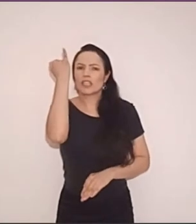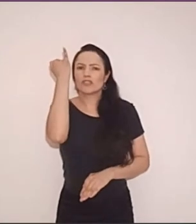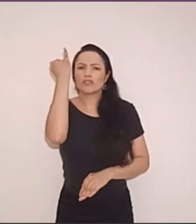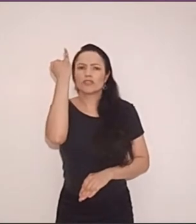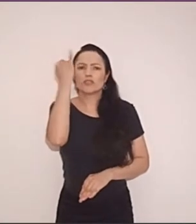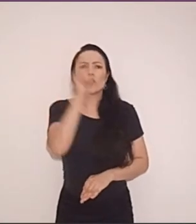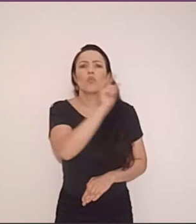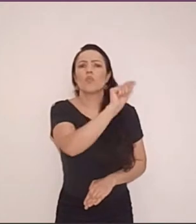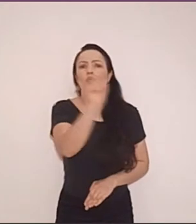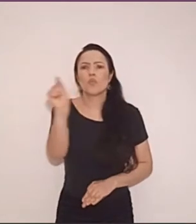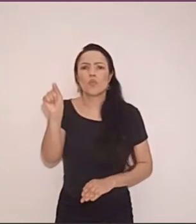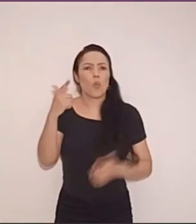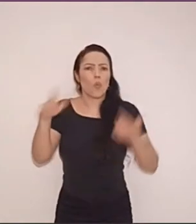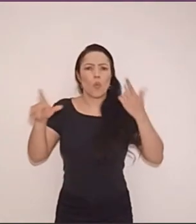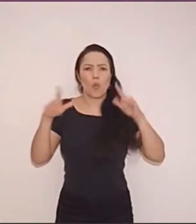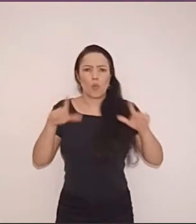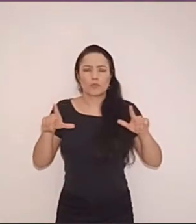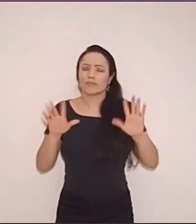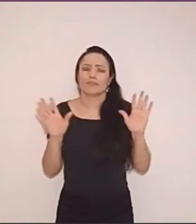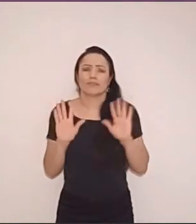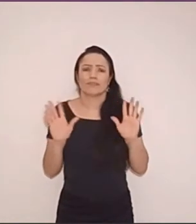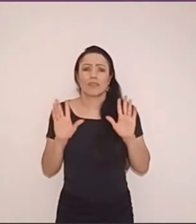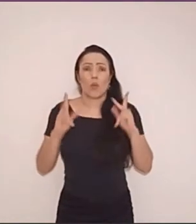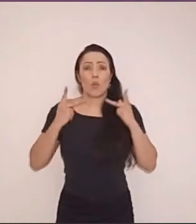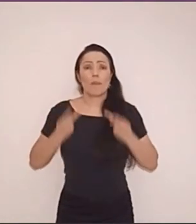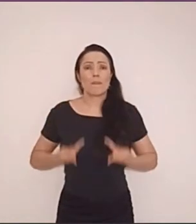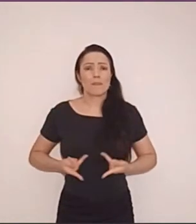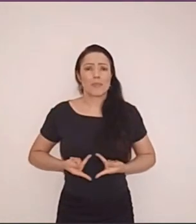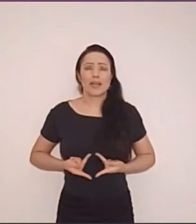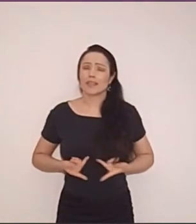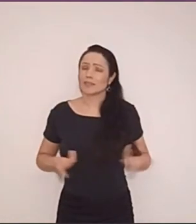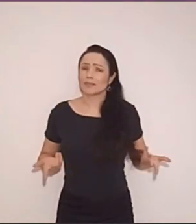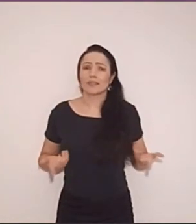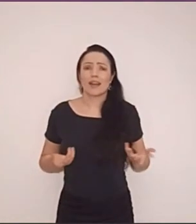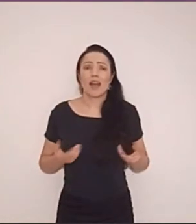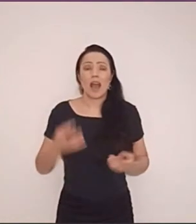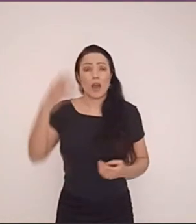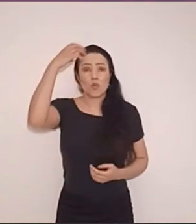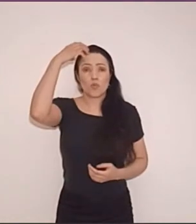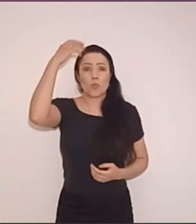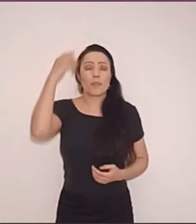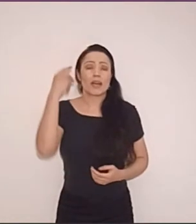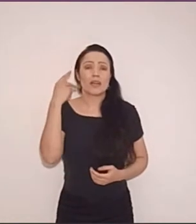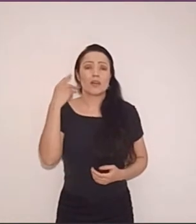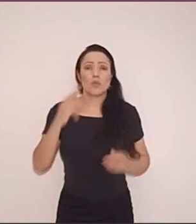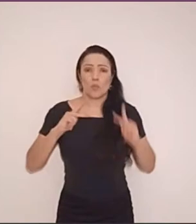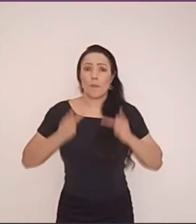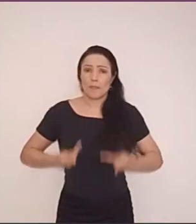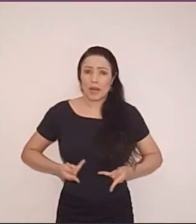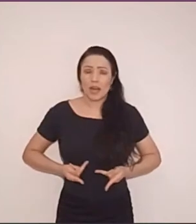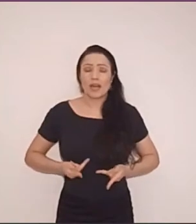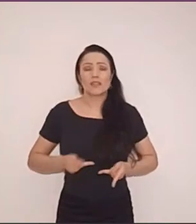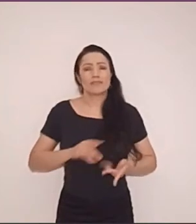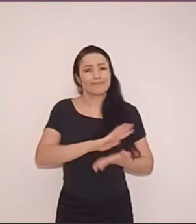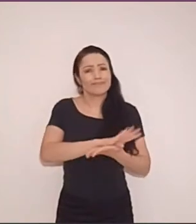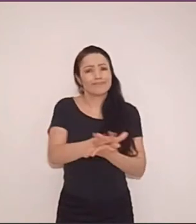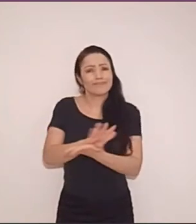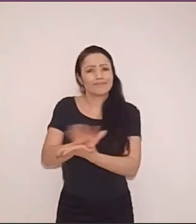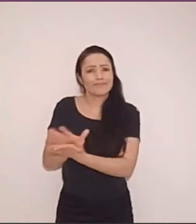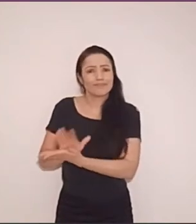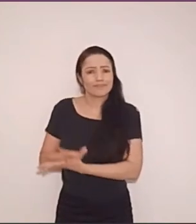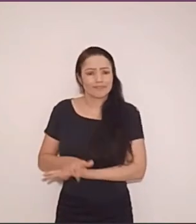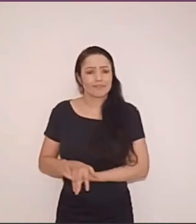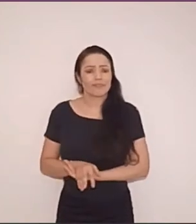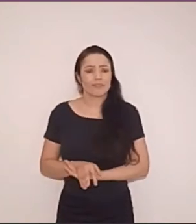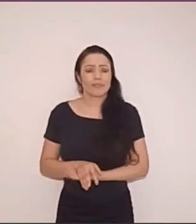ser humano é a doença do mundo é a prova que tá agora nesse vídeo nós afro confio em ti